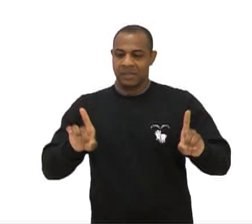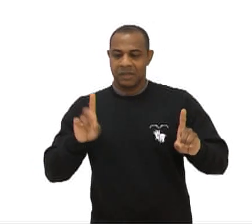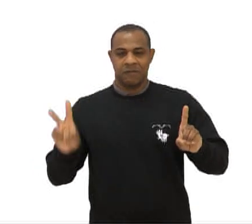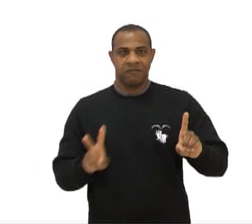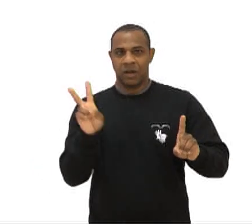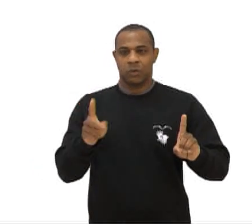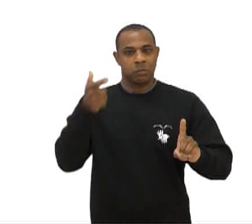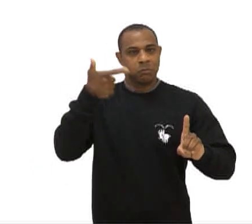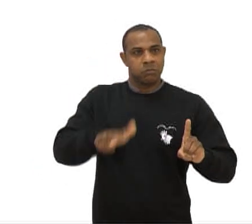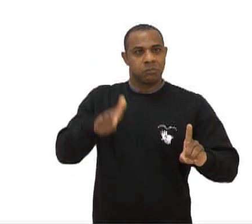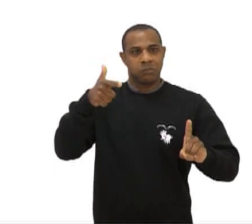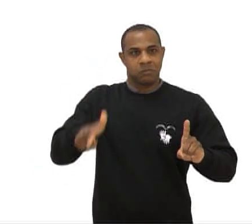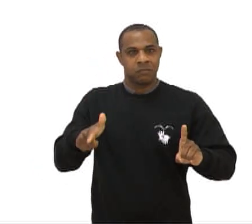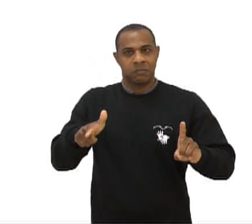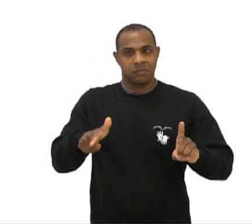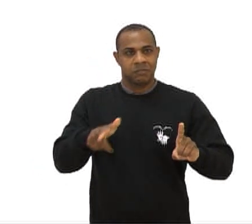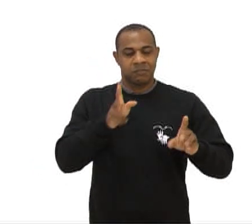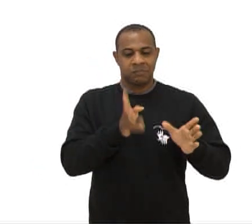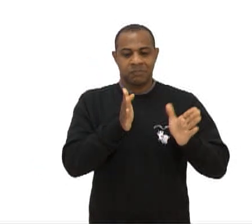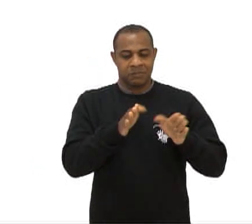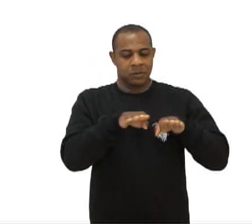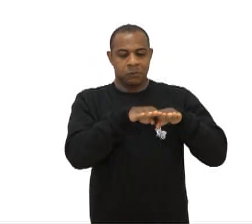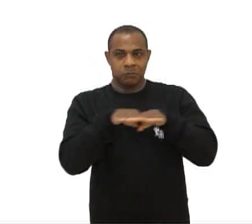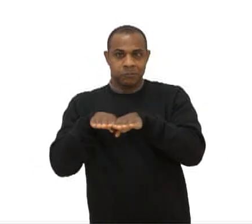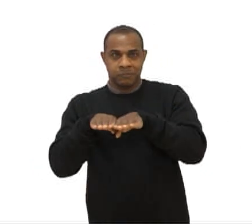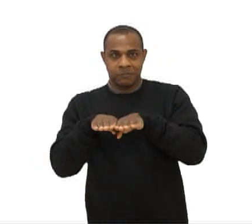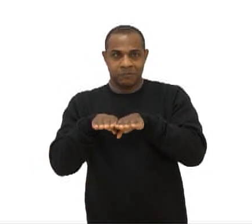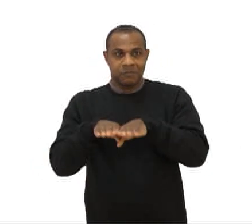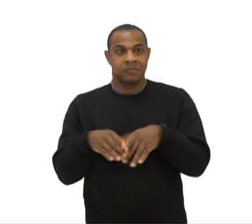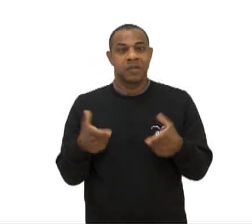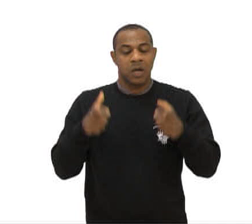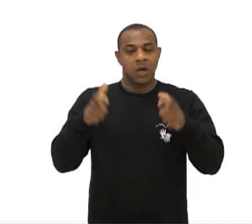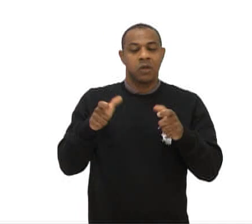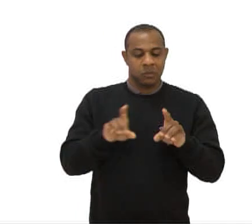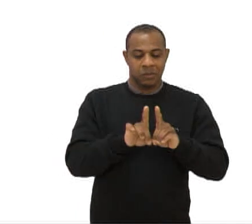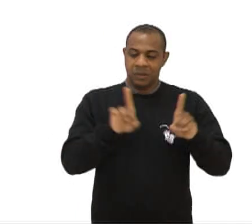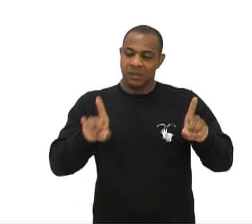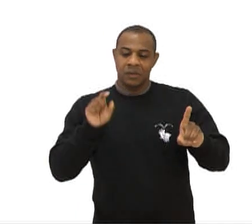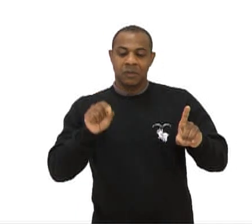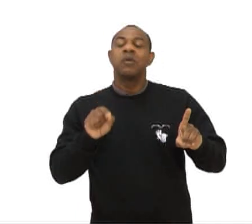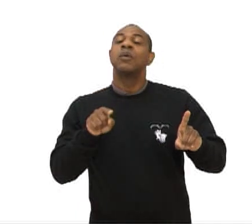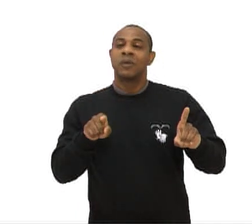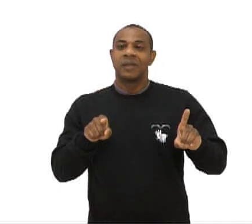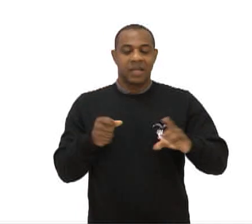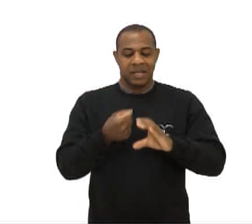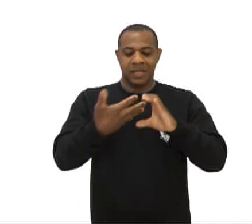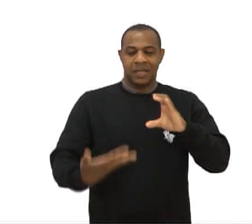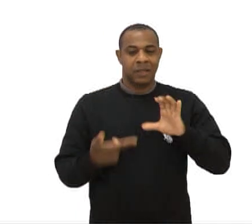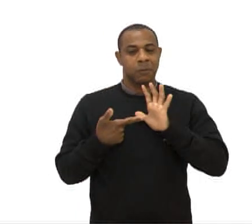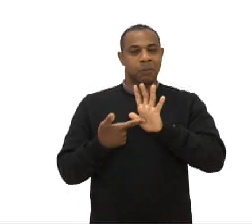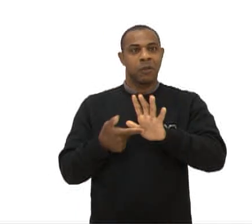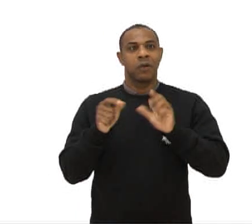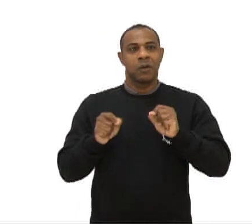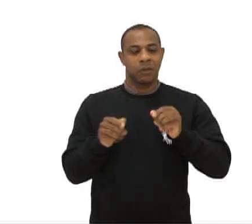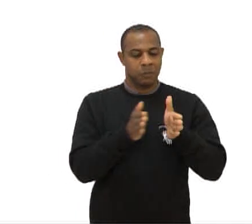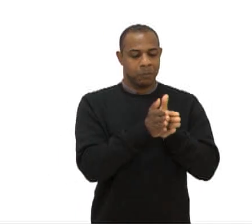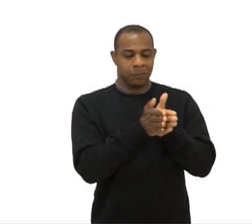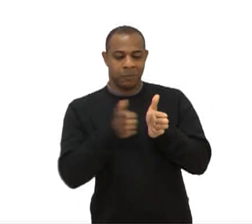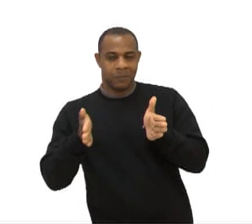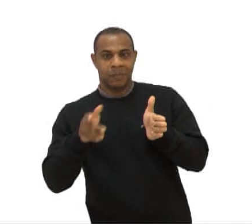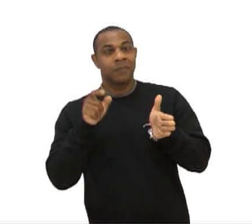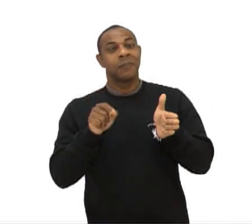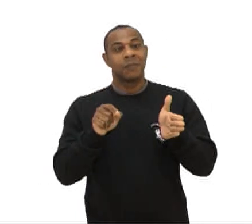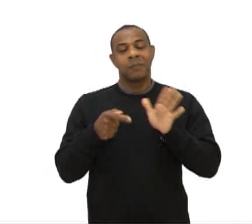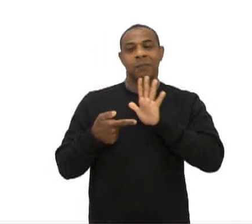valores repetidos sucessivos num padrão de onda, onde a distância entre as suas características subsequentes